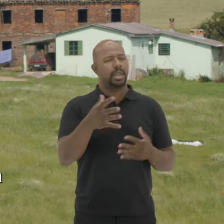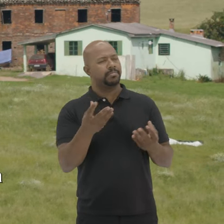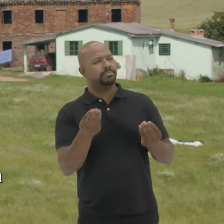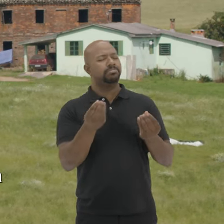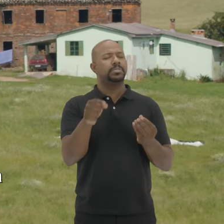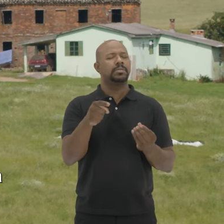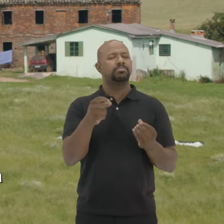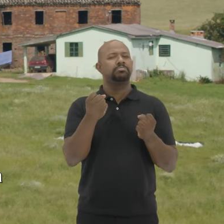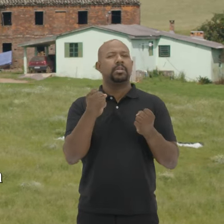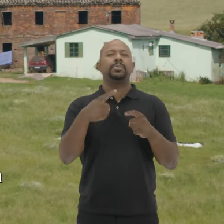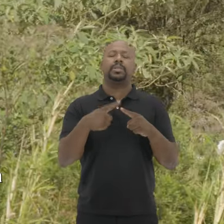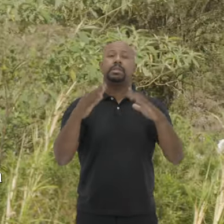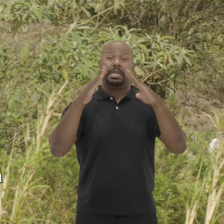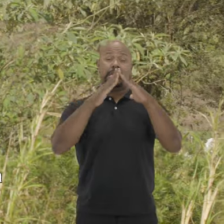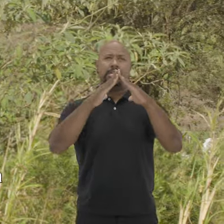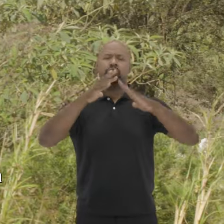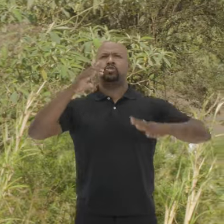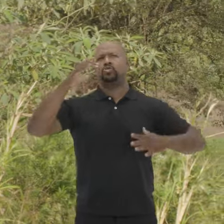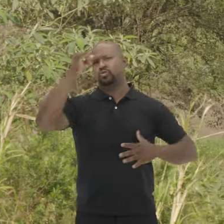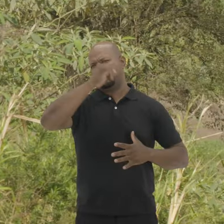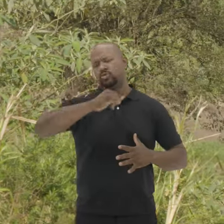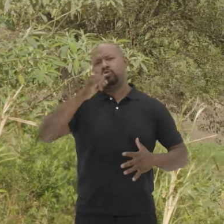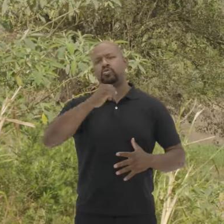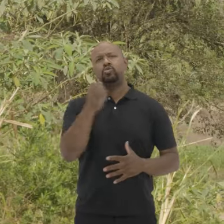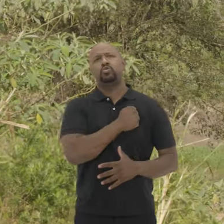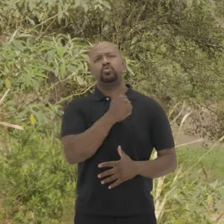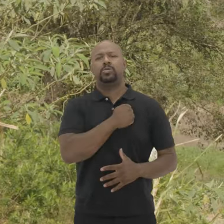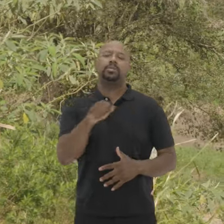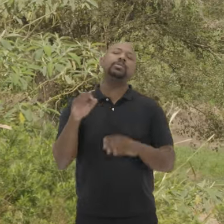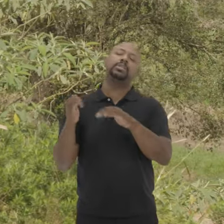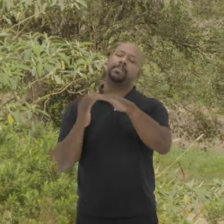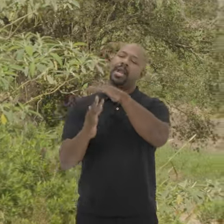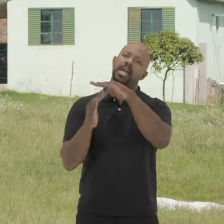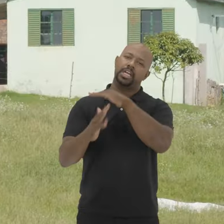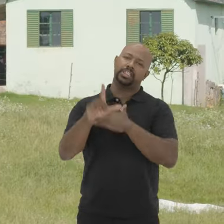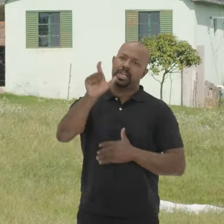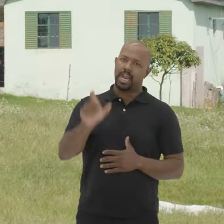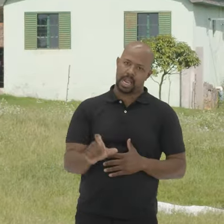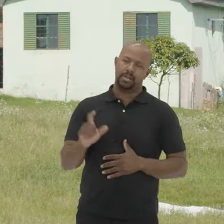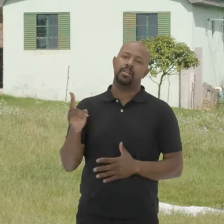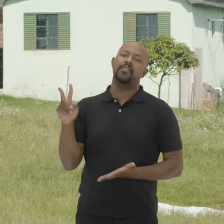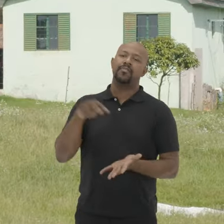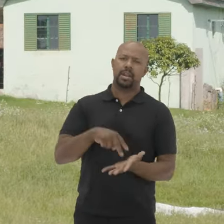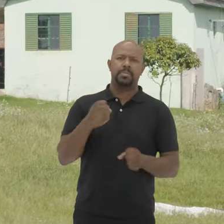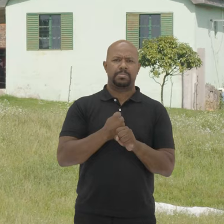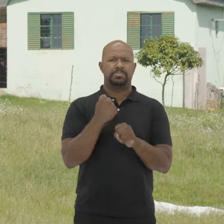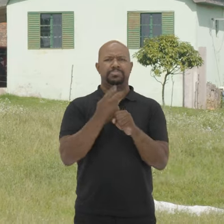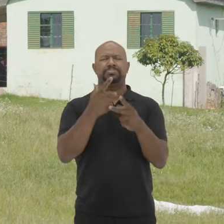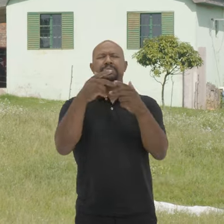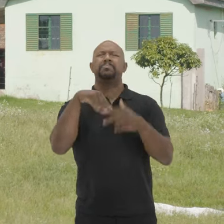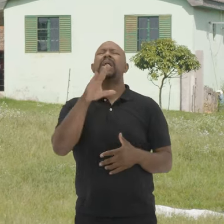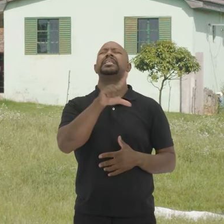bem característica por ter os casarões típicos aí dos imigrantes italianos da época que vieram ainda.